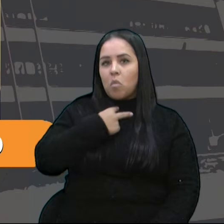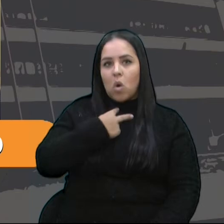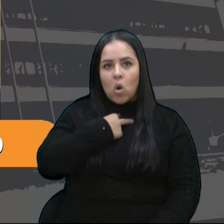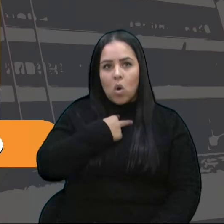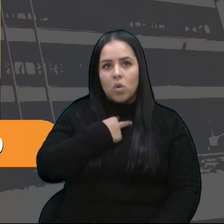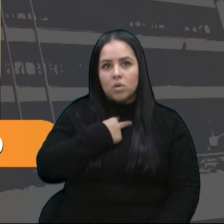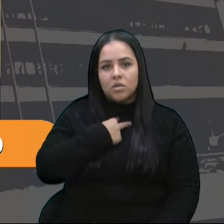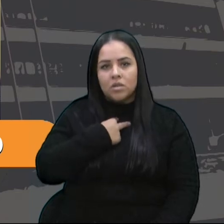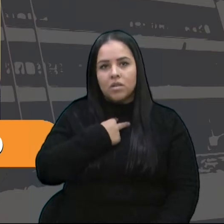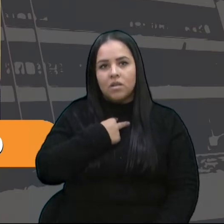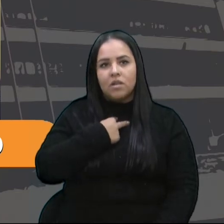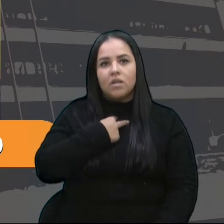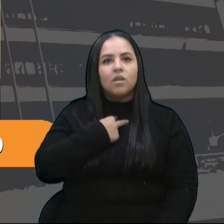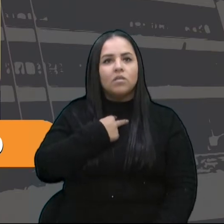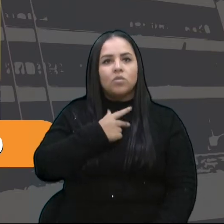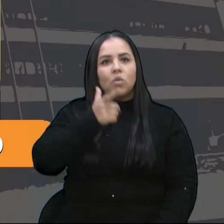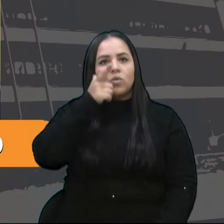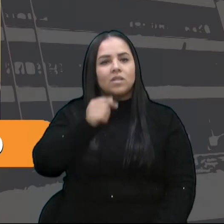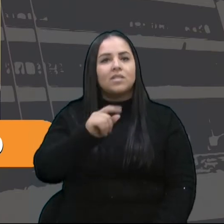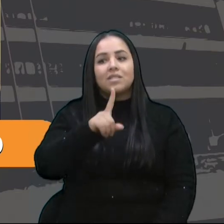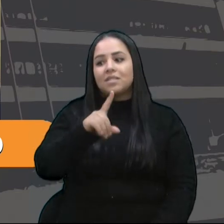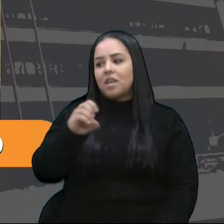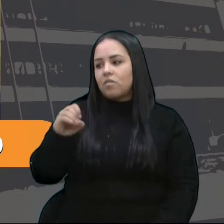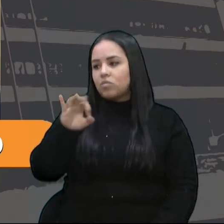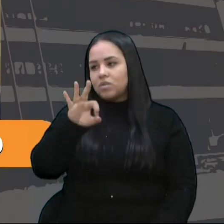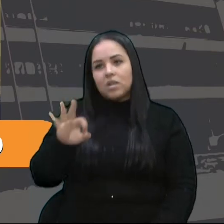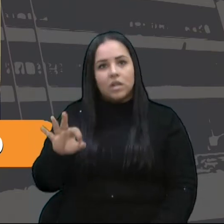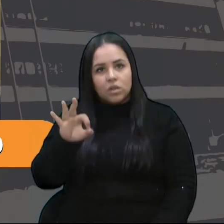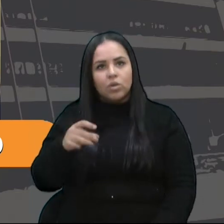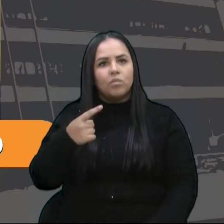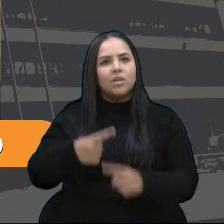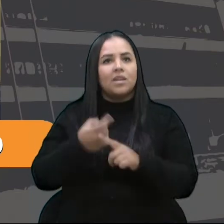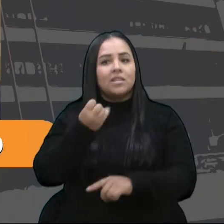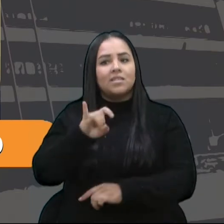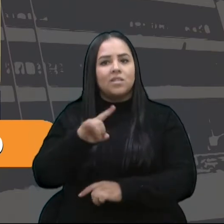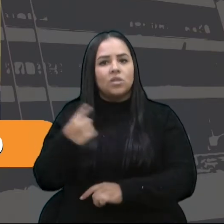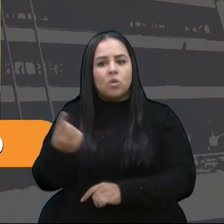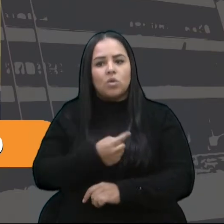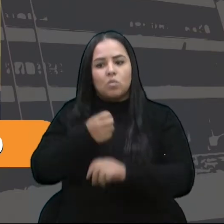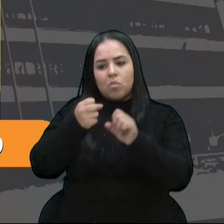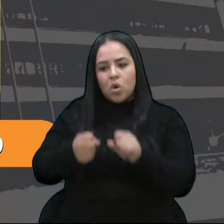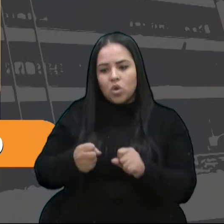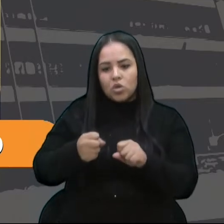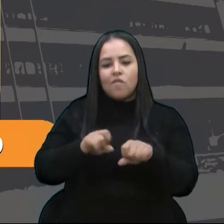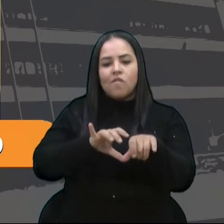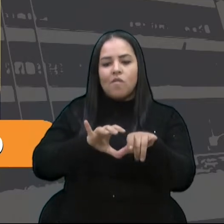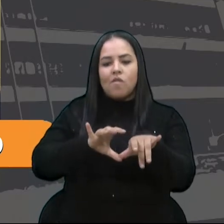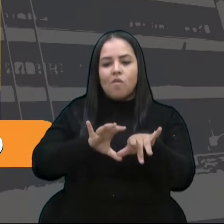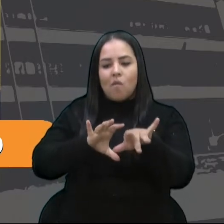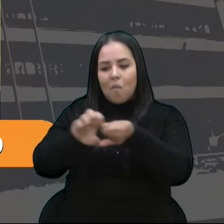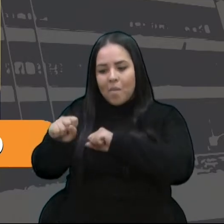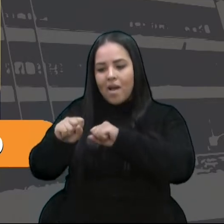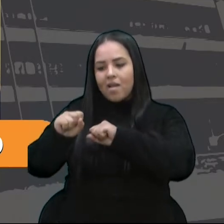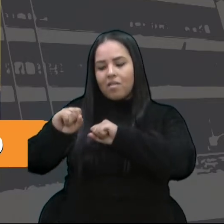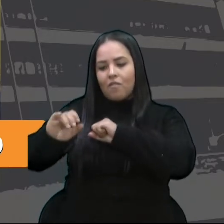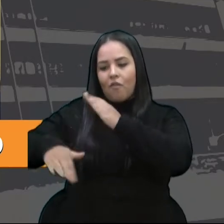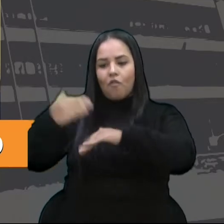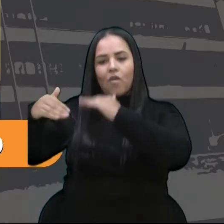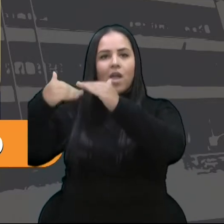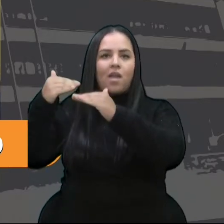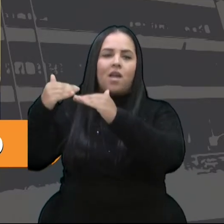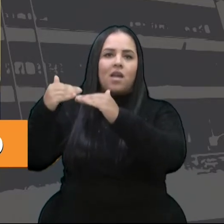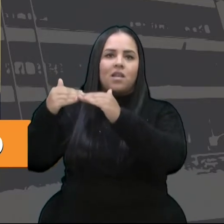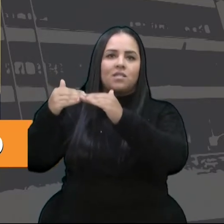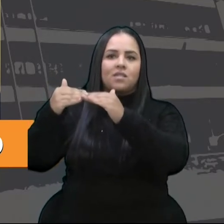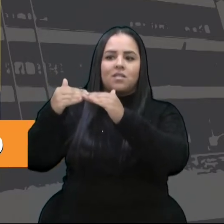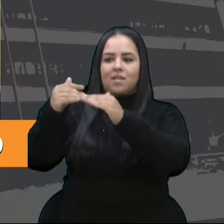forma 100% nesse aspecto, né? Se nós pudermos formar essas crianças, esses adolescentes, nós certamente teremos um